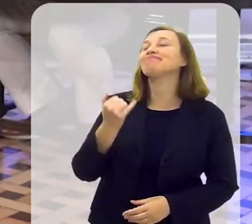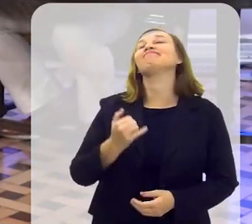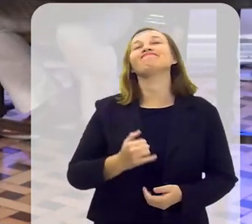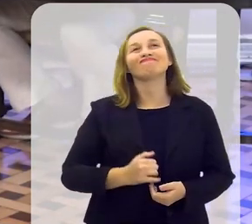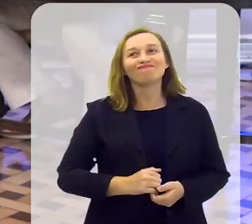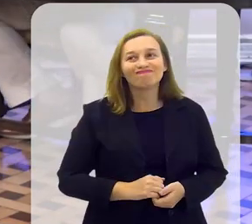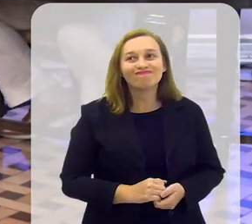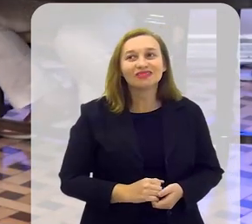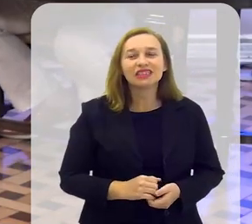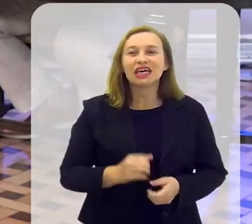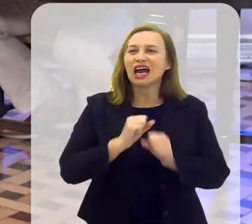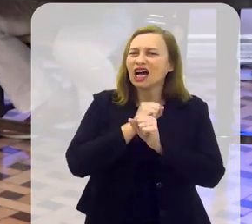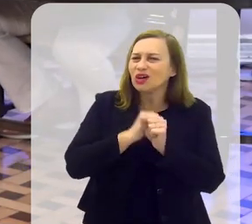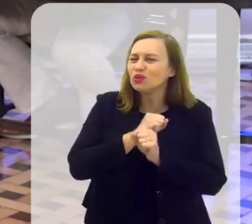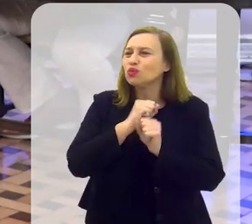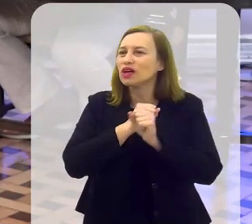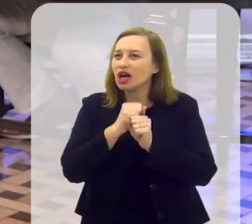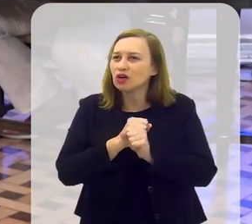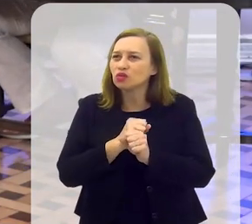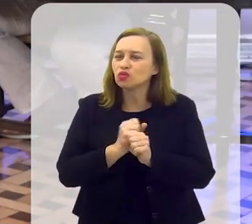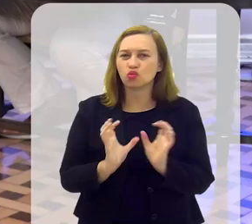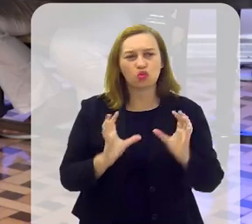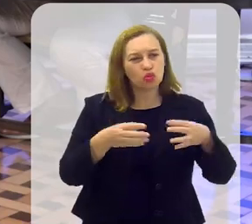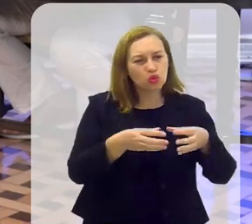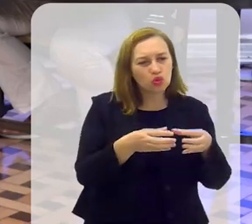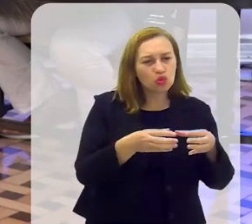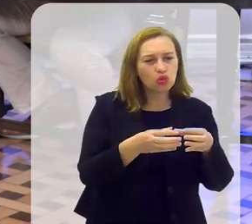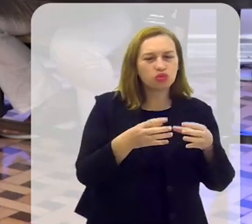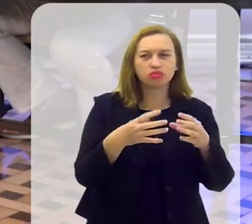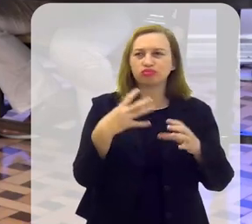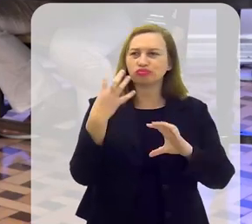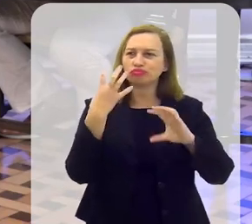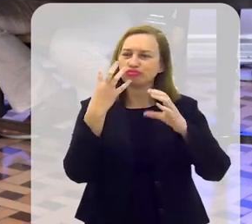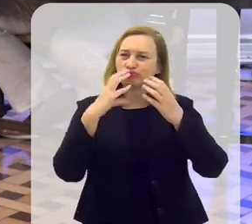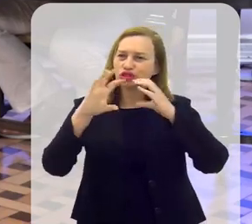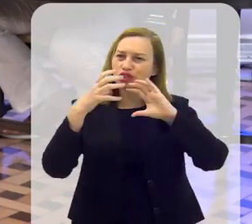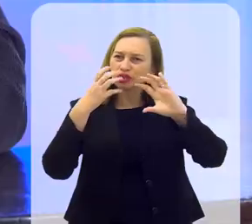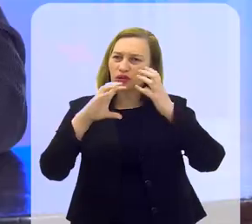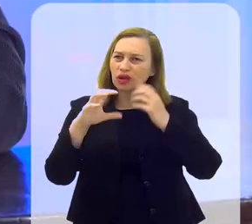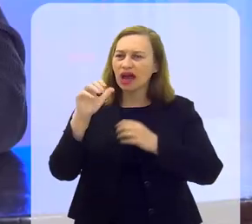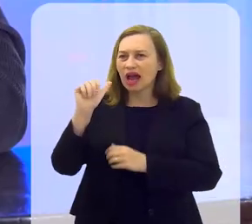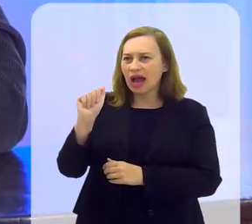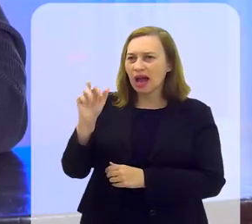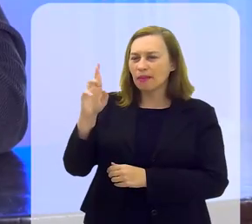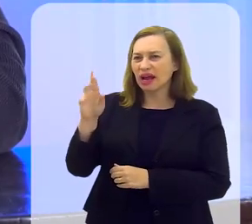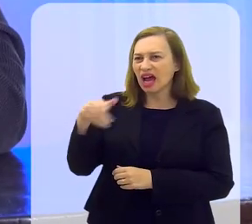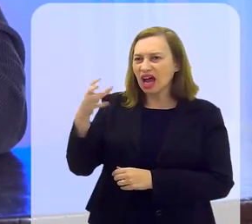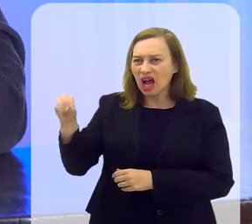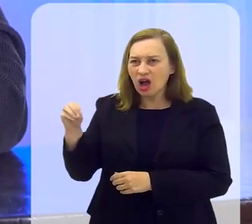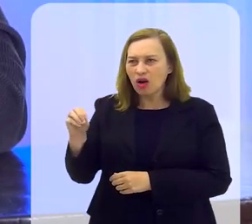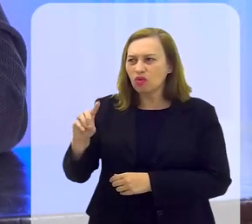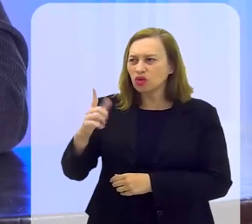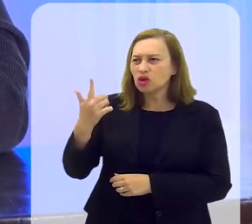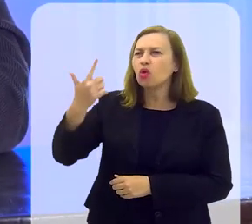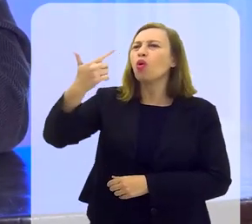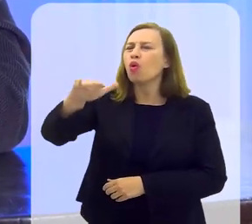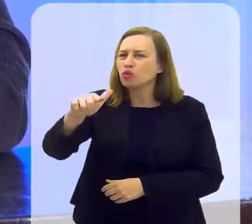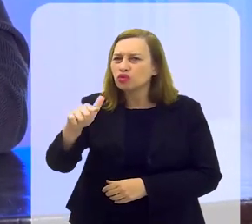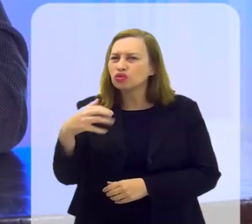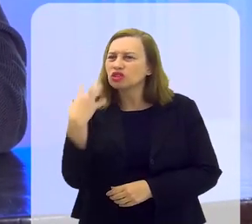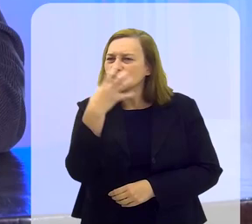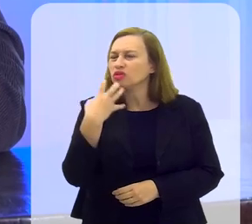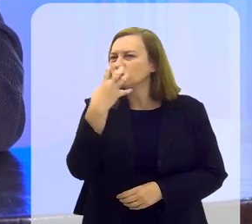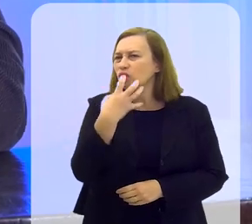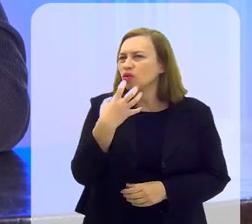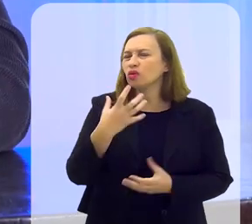a Diana a um grupo de cantores como Hope Abraão laboriel Sheila né